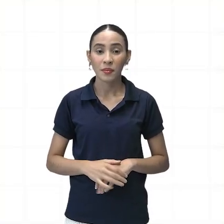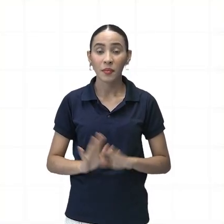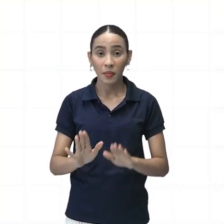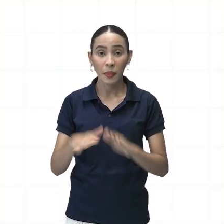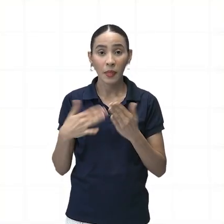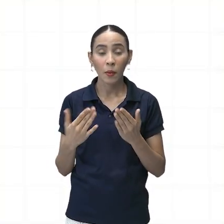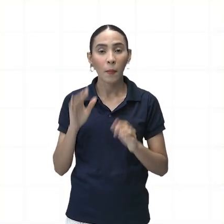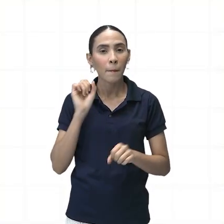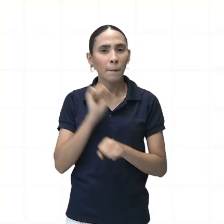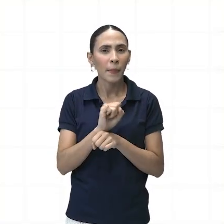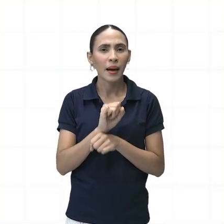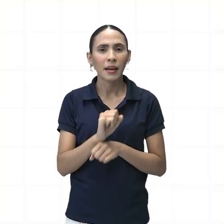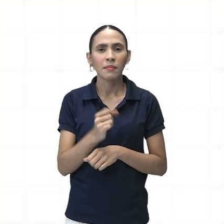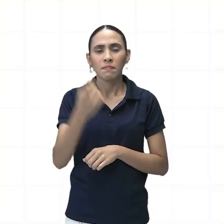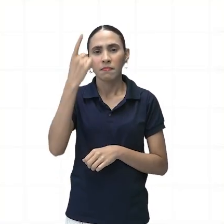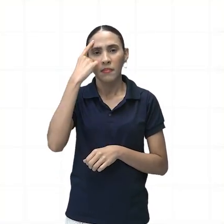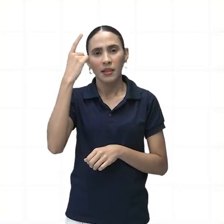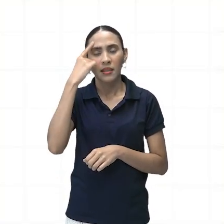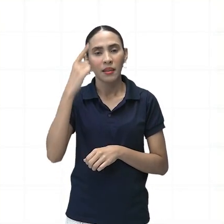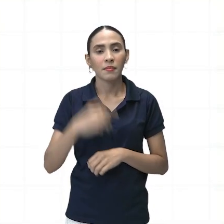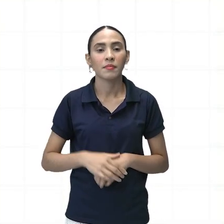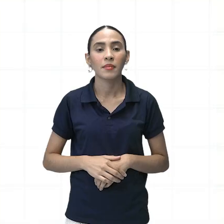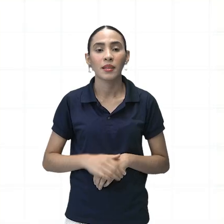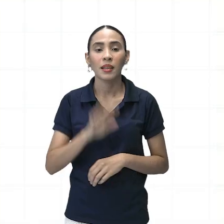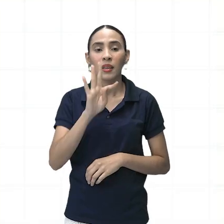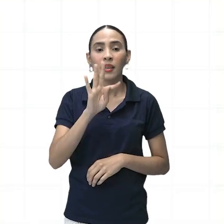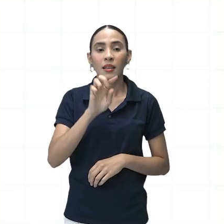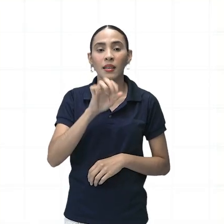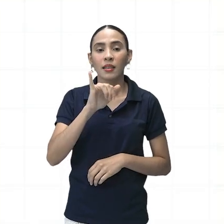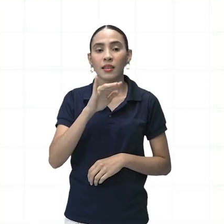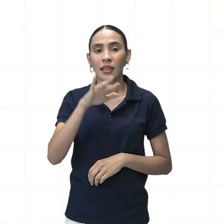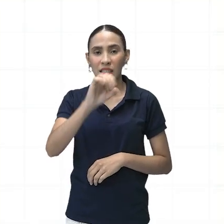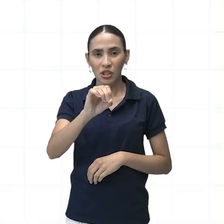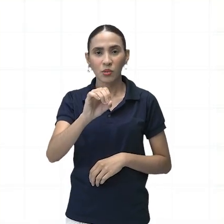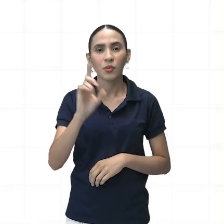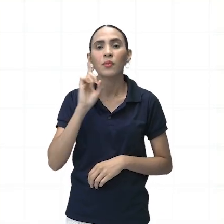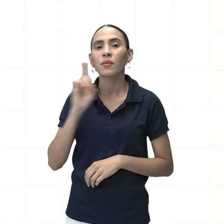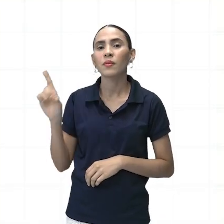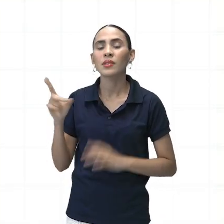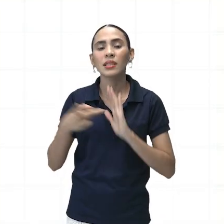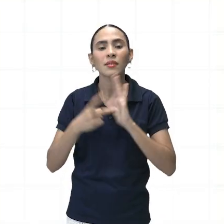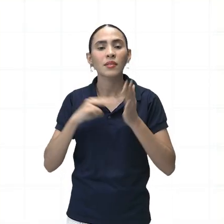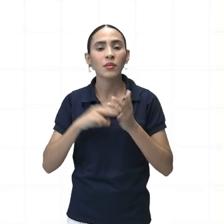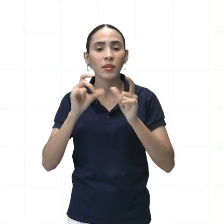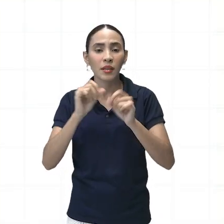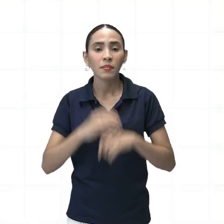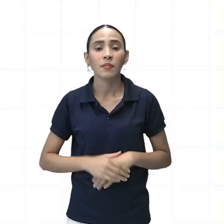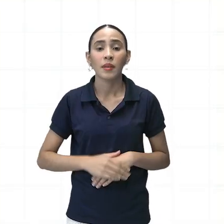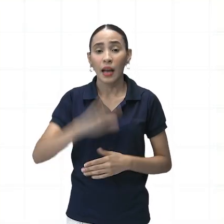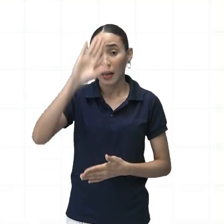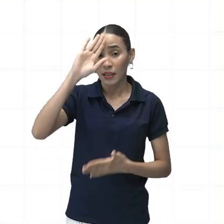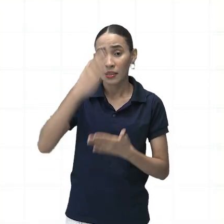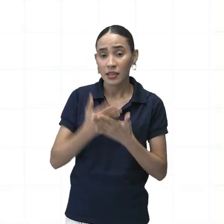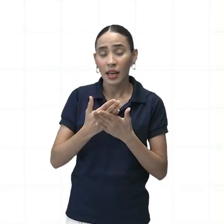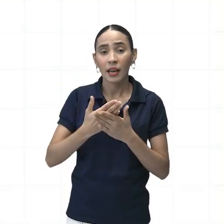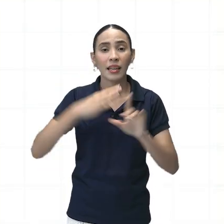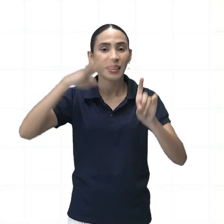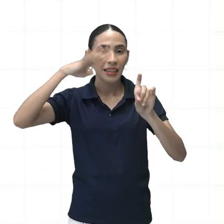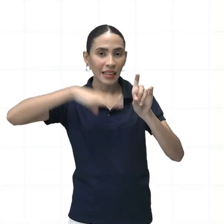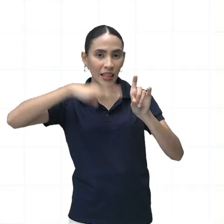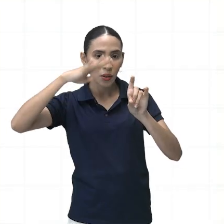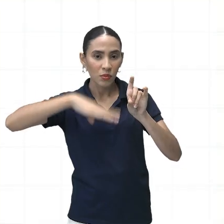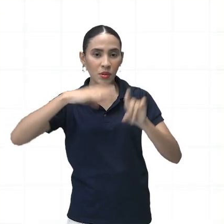Para pensar na ideia de teísmo. O que é o teísmo? É crença na existência de